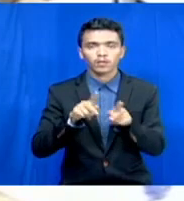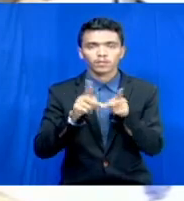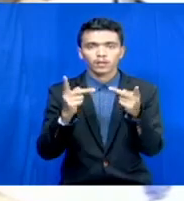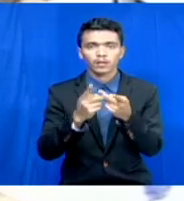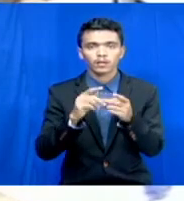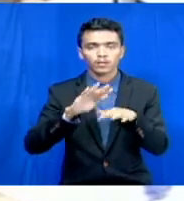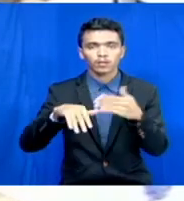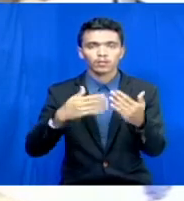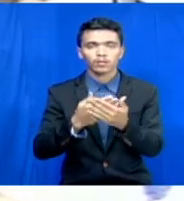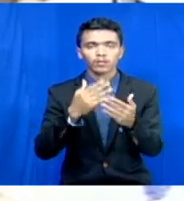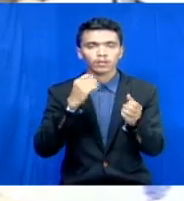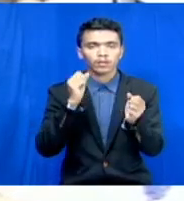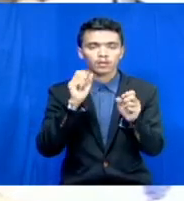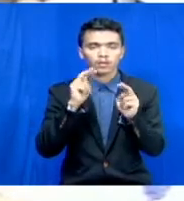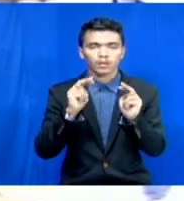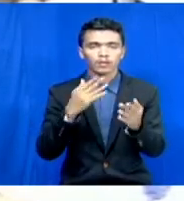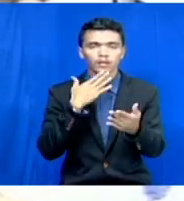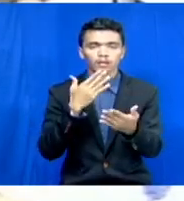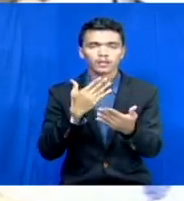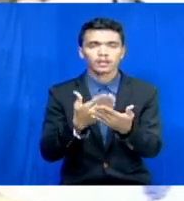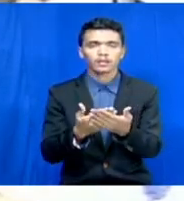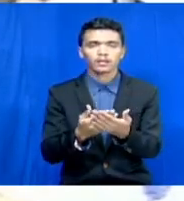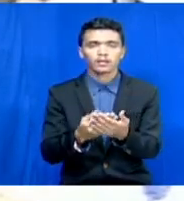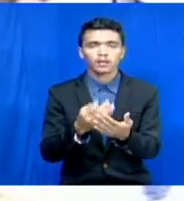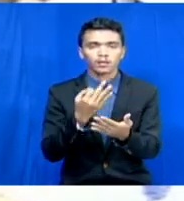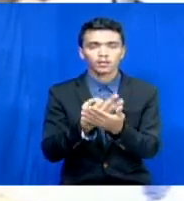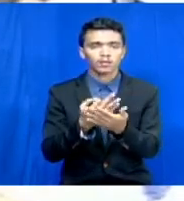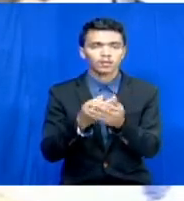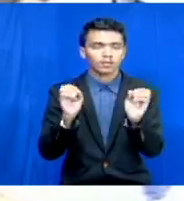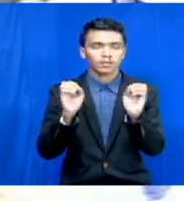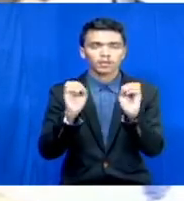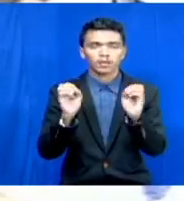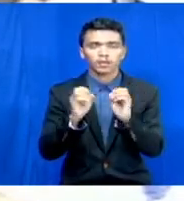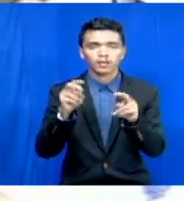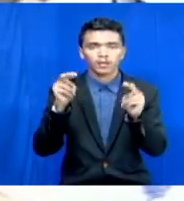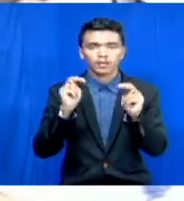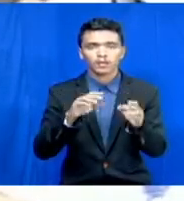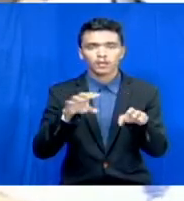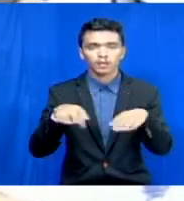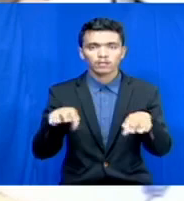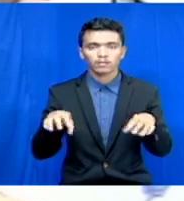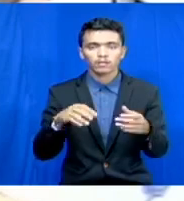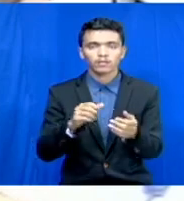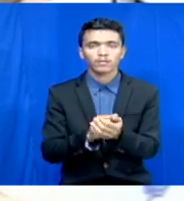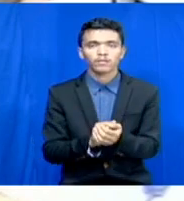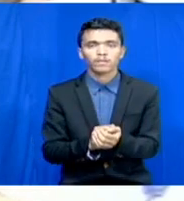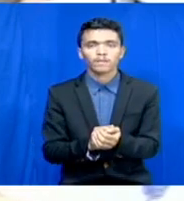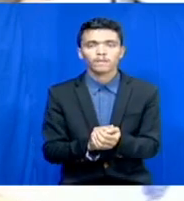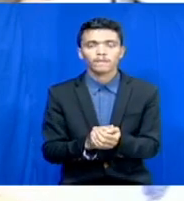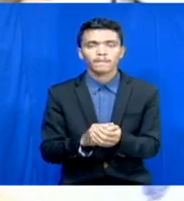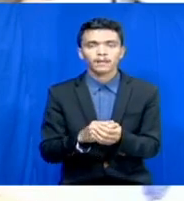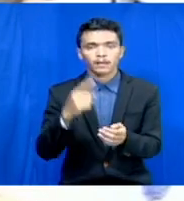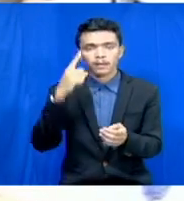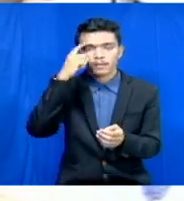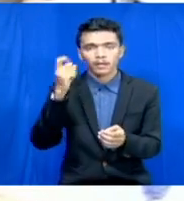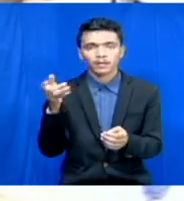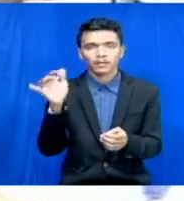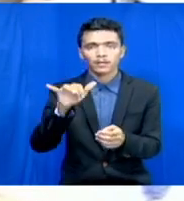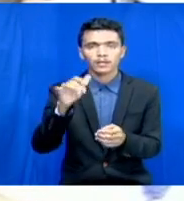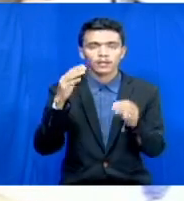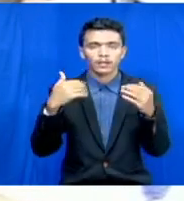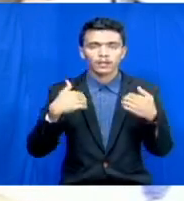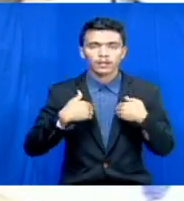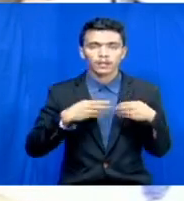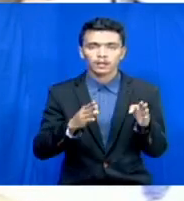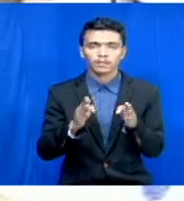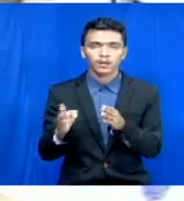que produtividade lá é produtividade ou salmos lá tama então tem que serviço nessa né. Também da nem maxira ia mos plano atuare